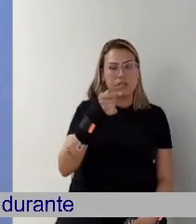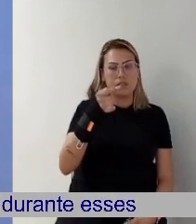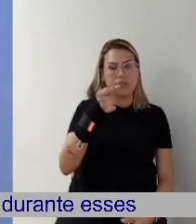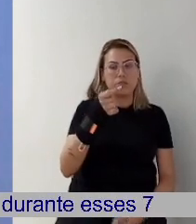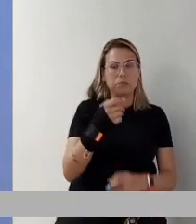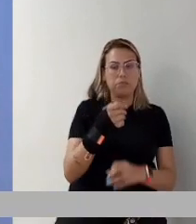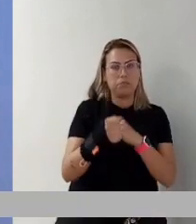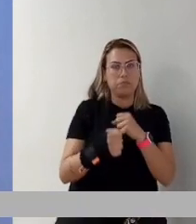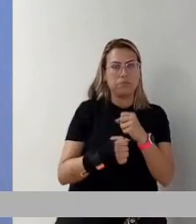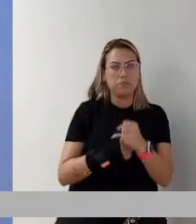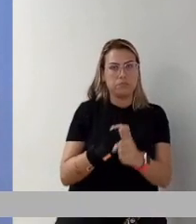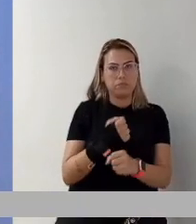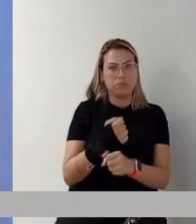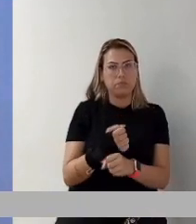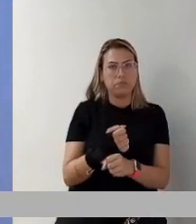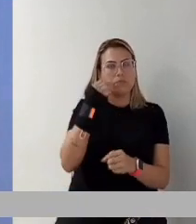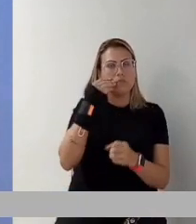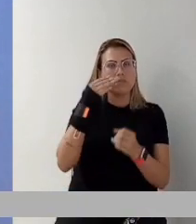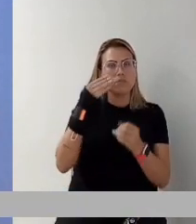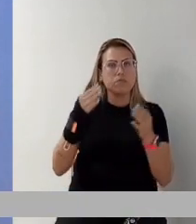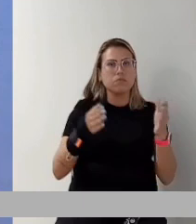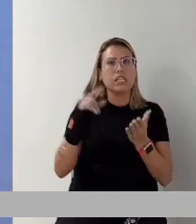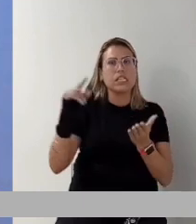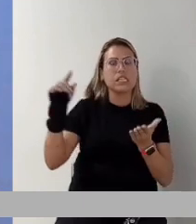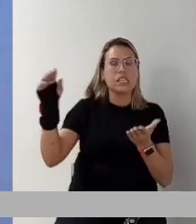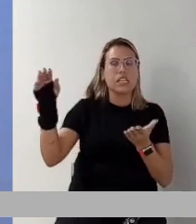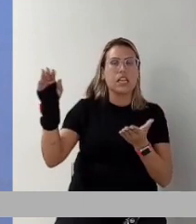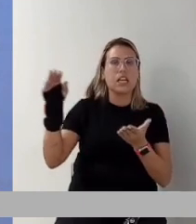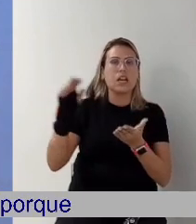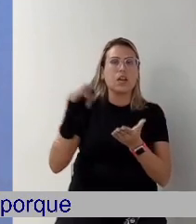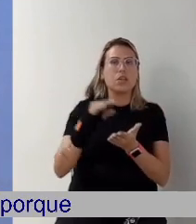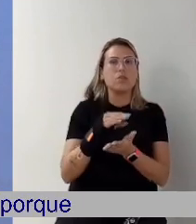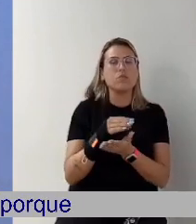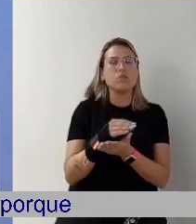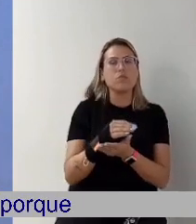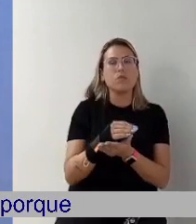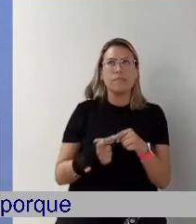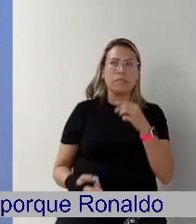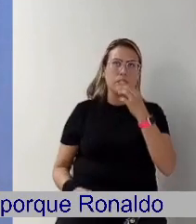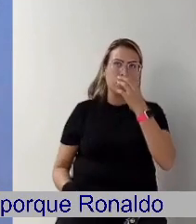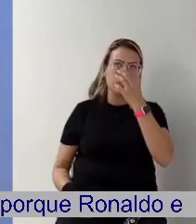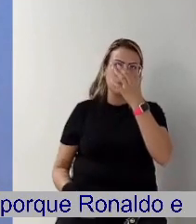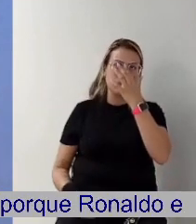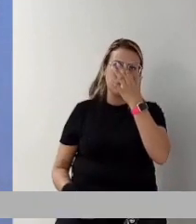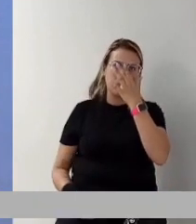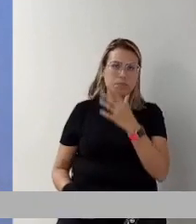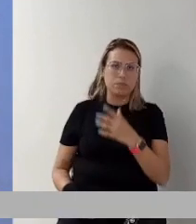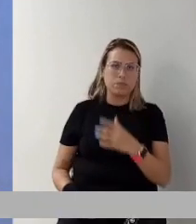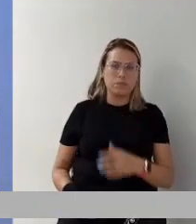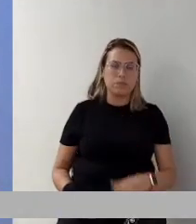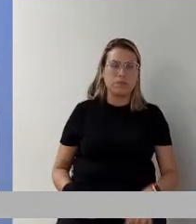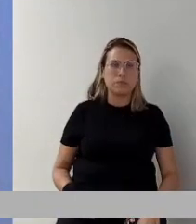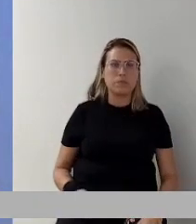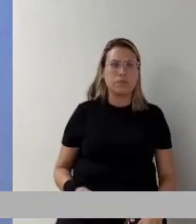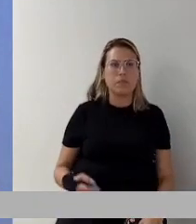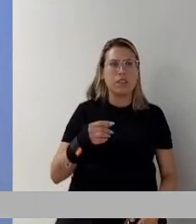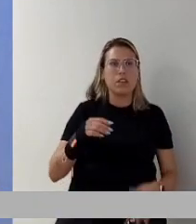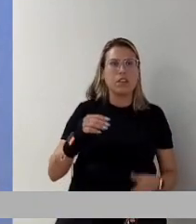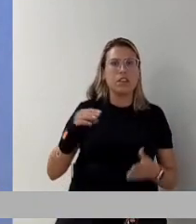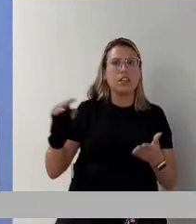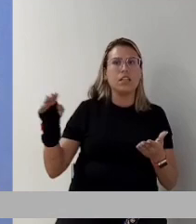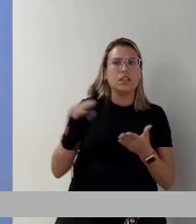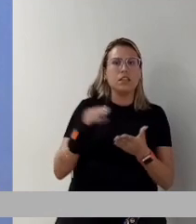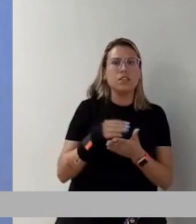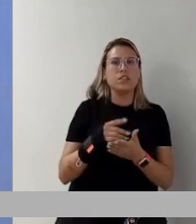anos tentar conduzir esse recurso eh até porque Ronaldo e Berg esse recurso eles são direcionados os